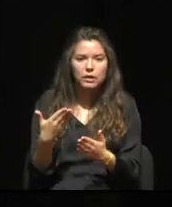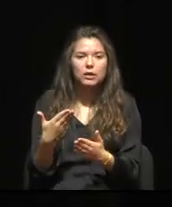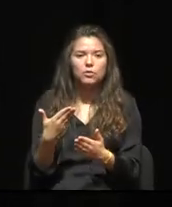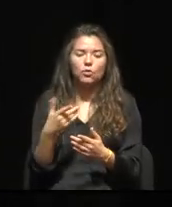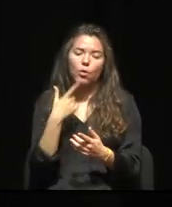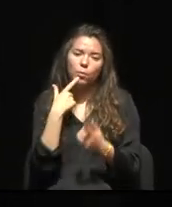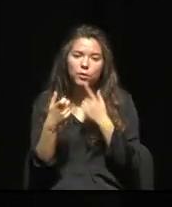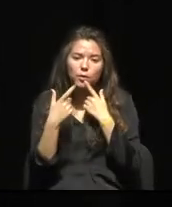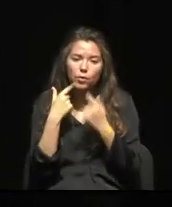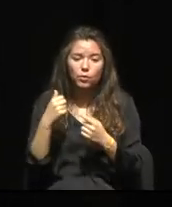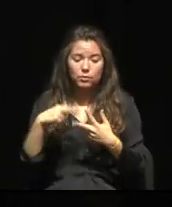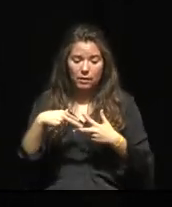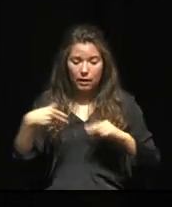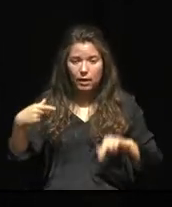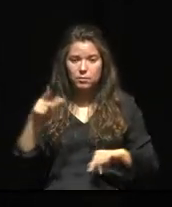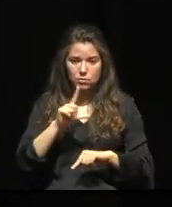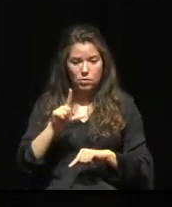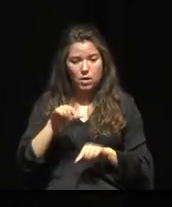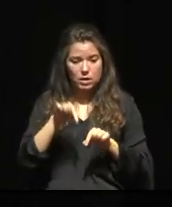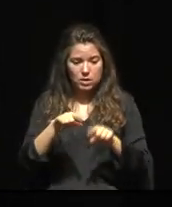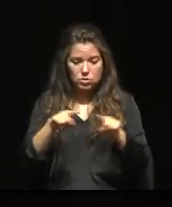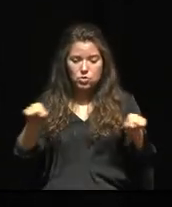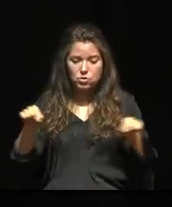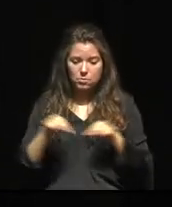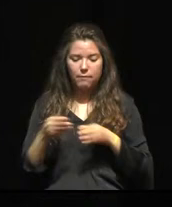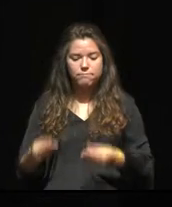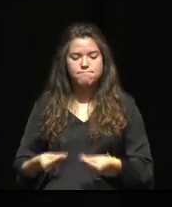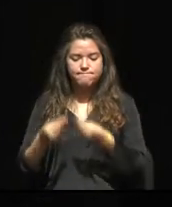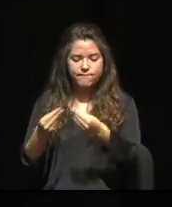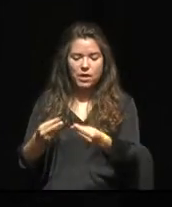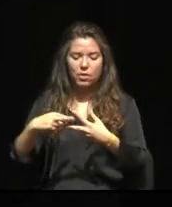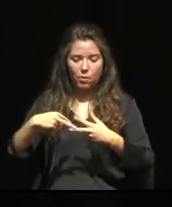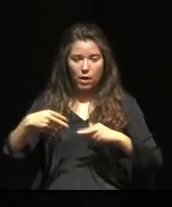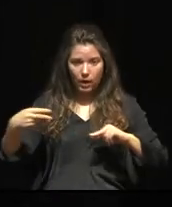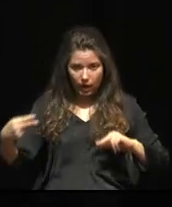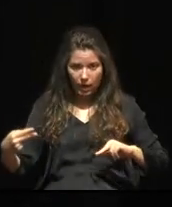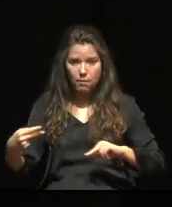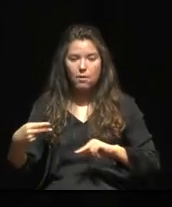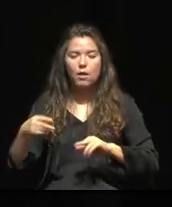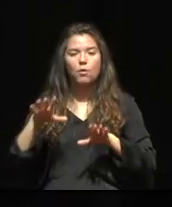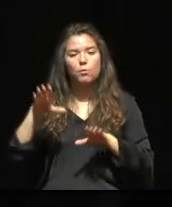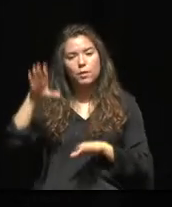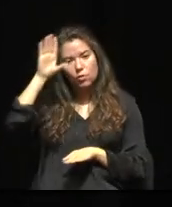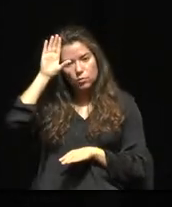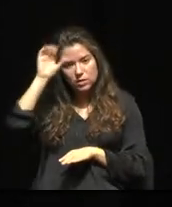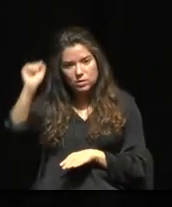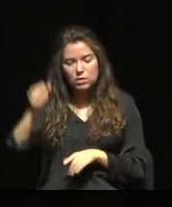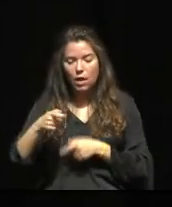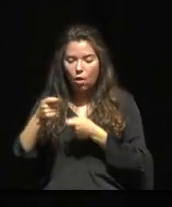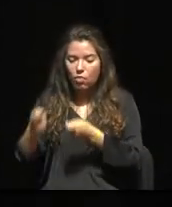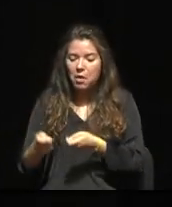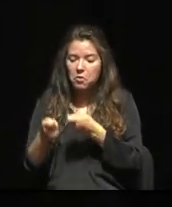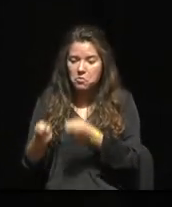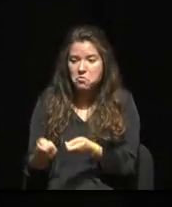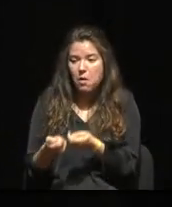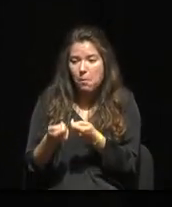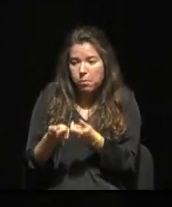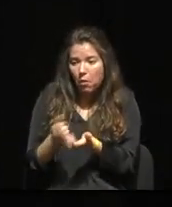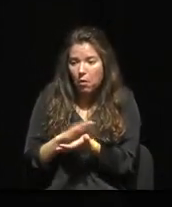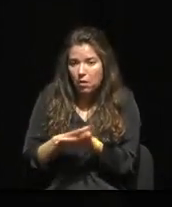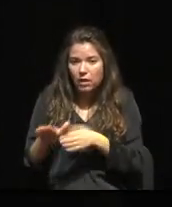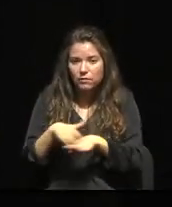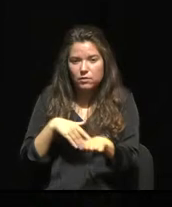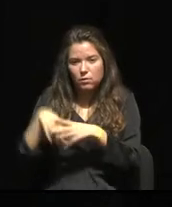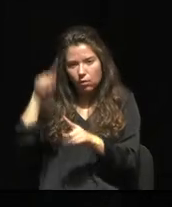Lisboa desde que este espaço foi acedido à Câmara Municipal pelo Ministério da Agricultura muito ou pouco nada tem sido feito para a sua